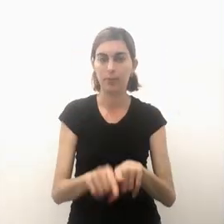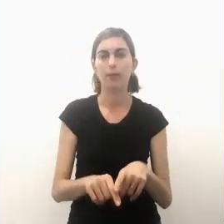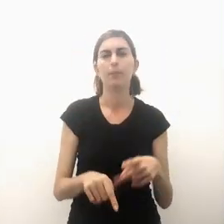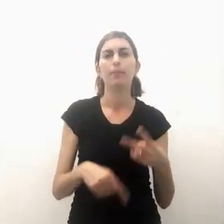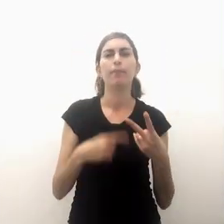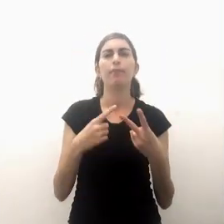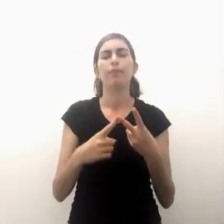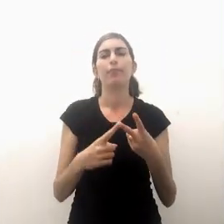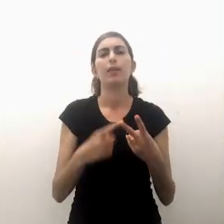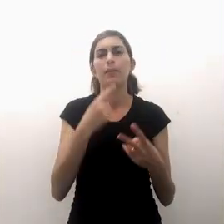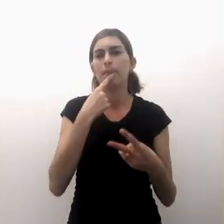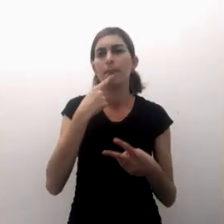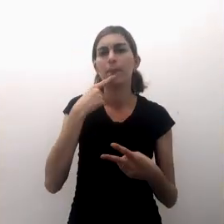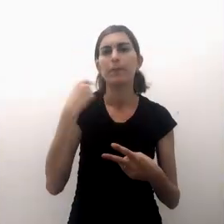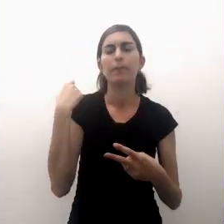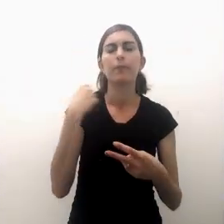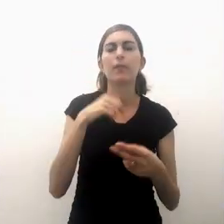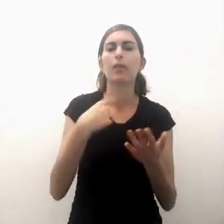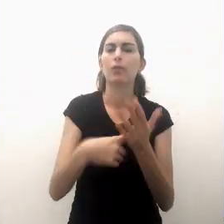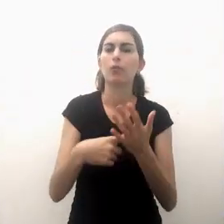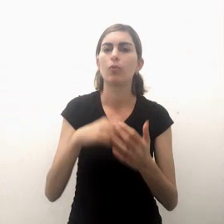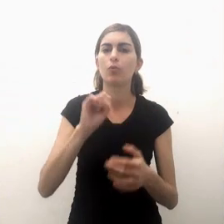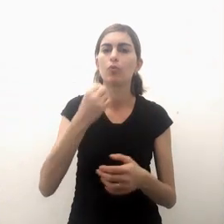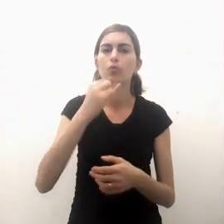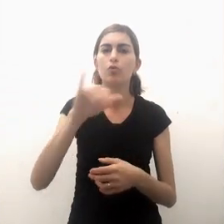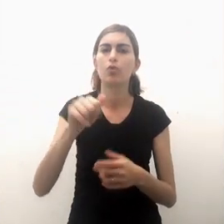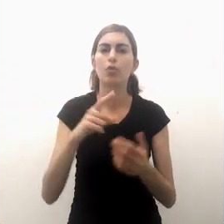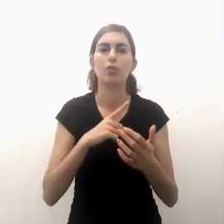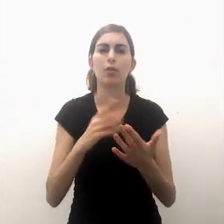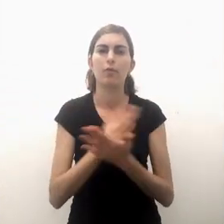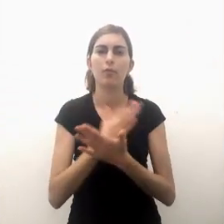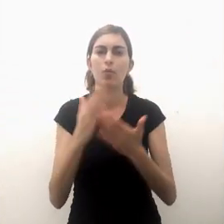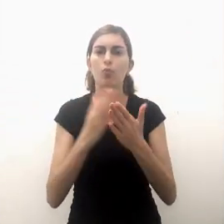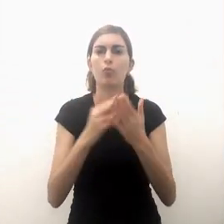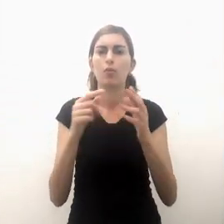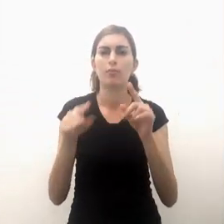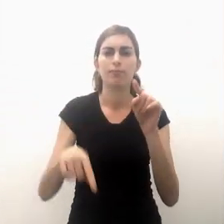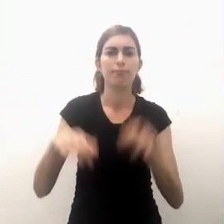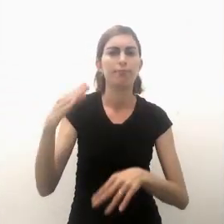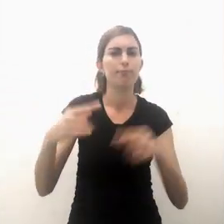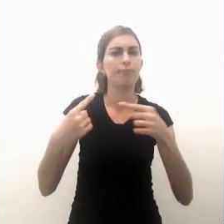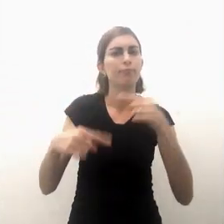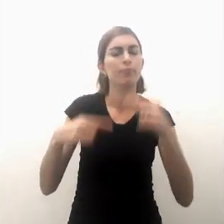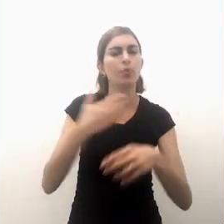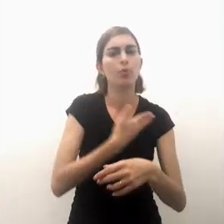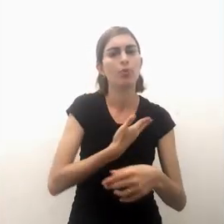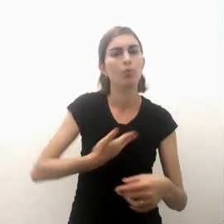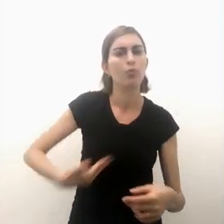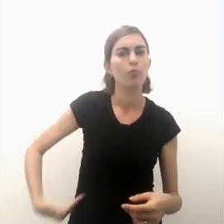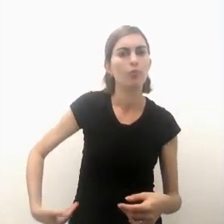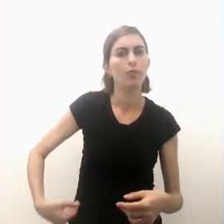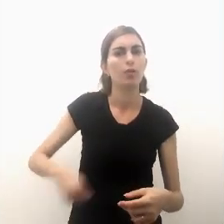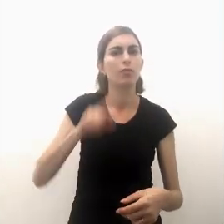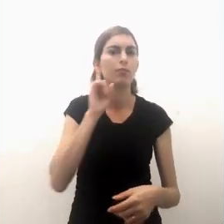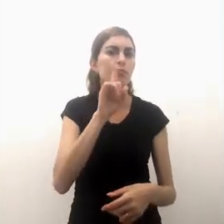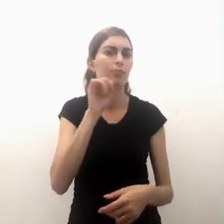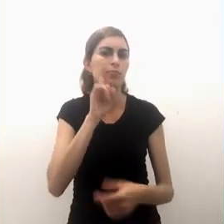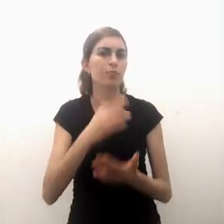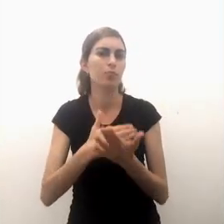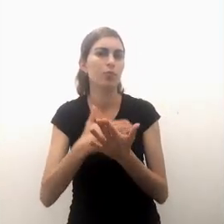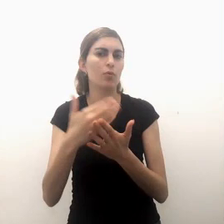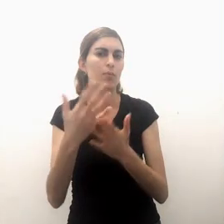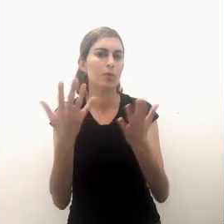importância. Recentemente, esse acordo de soja ele teve algumas instabilidades, né, porque o governo